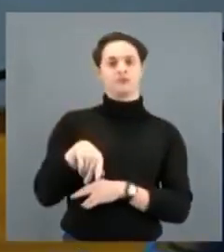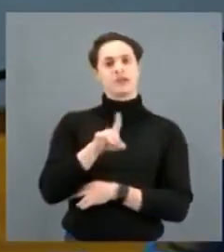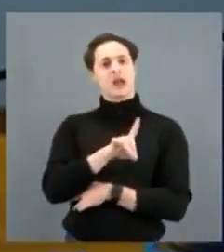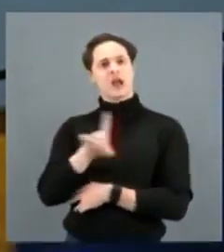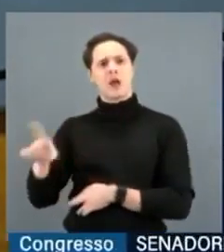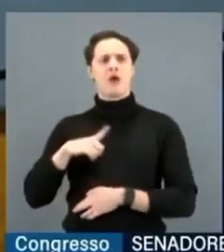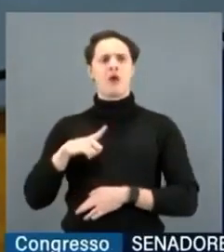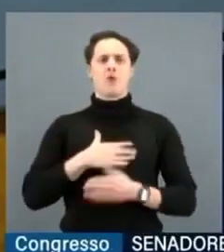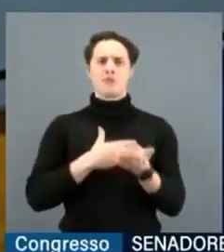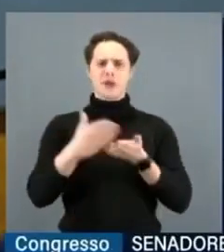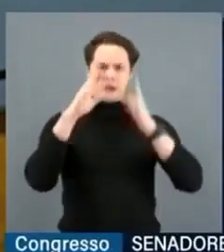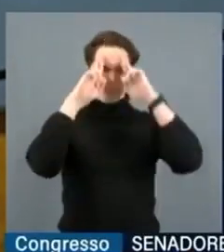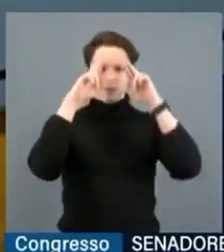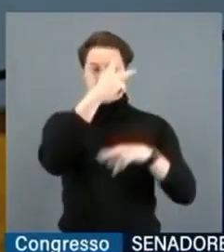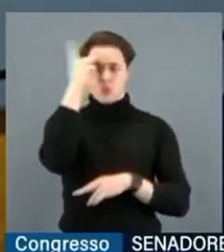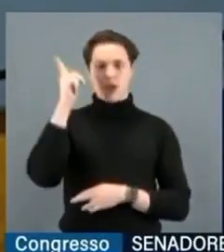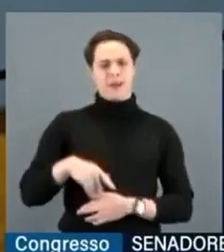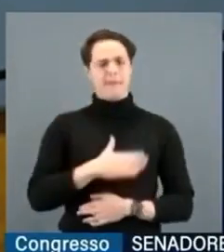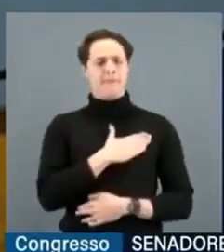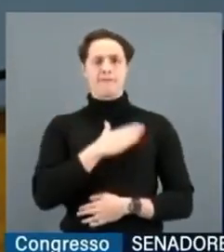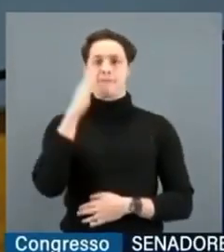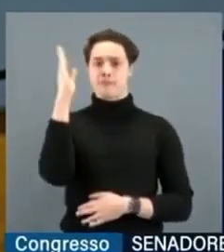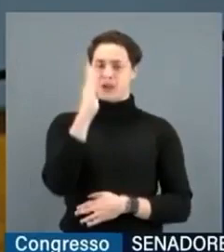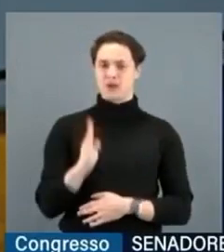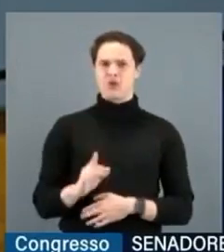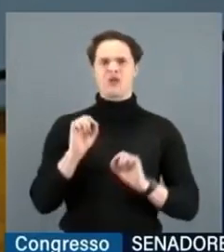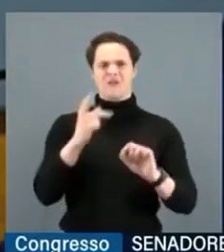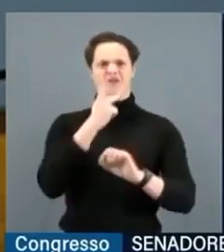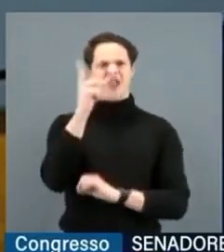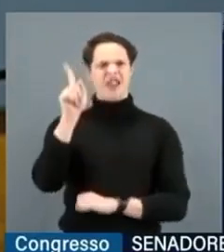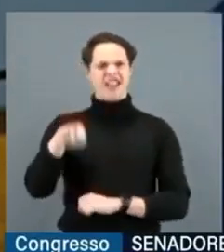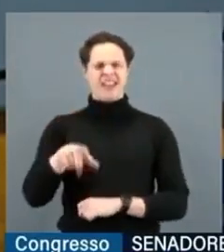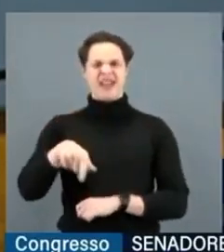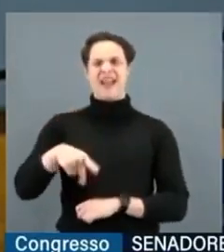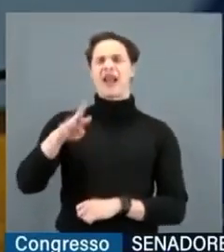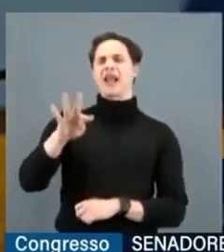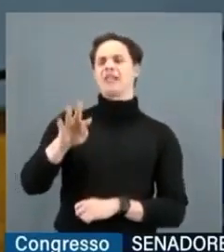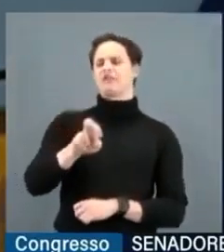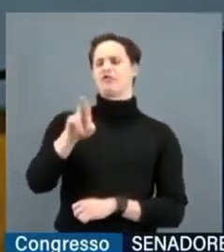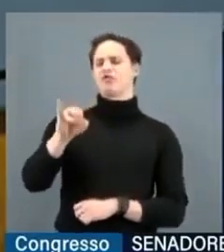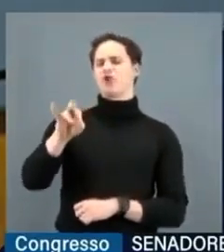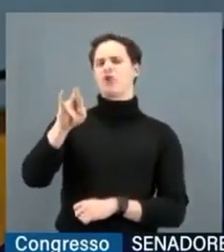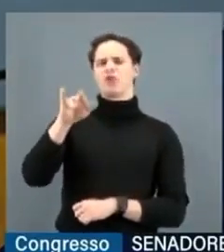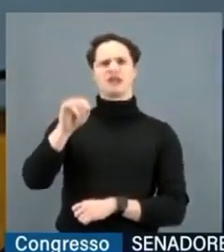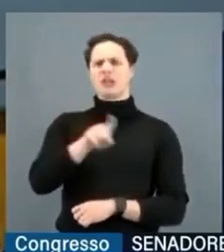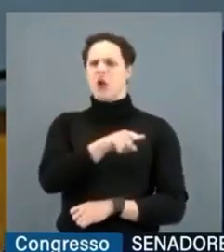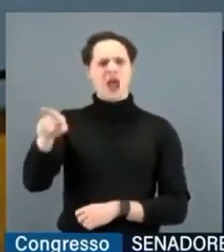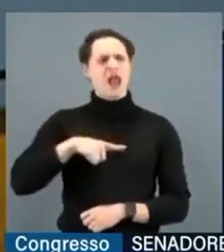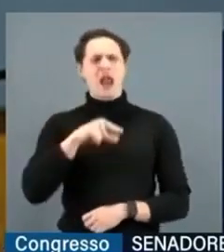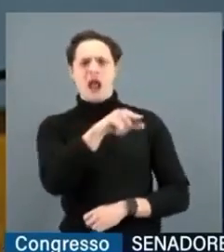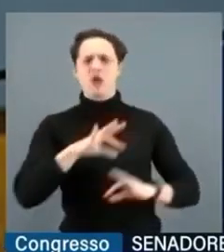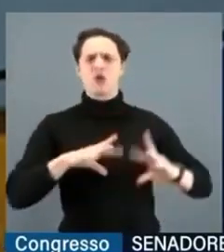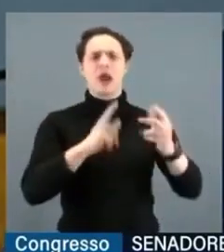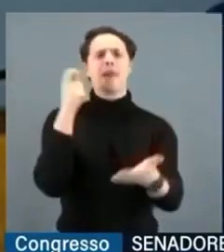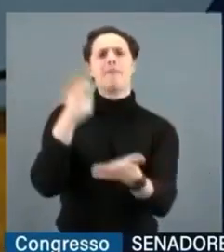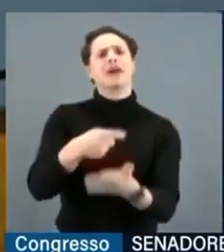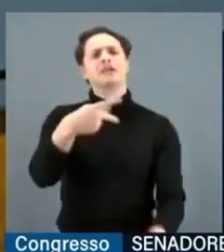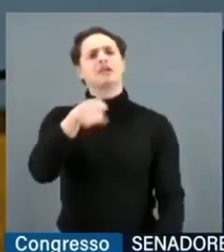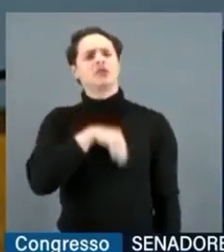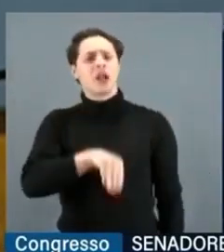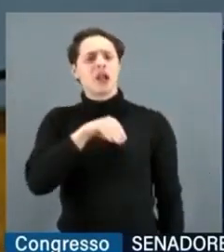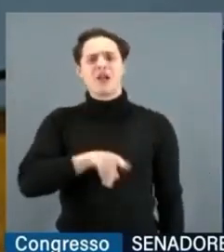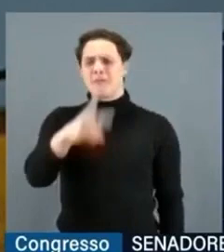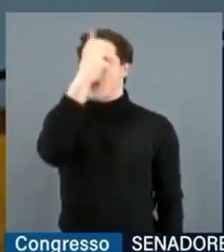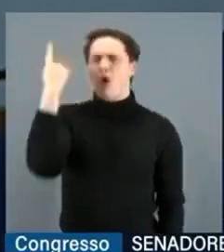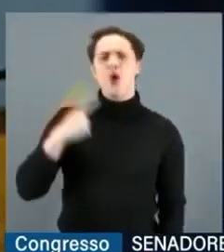a respeitar quem é patriota, e parar com esse negócio de falar que é terrorista. Essas pessoas são o patrão que paga todos os salários aqui. Que dia que vocês já viram ofender